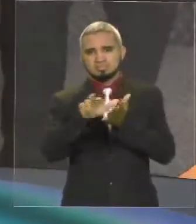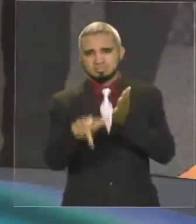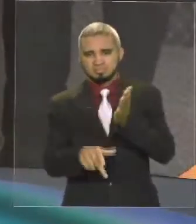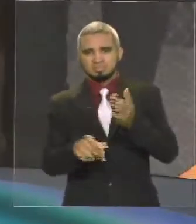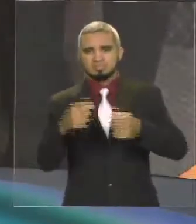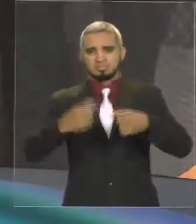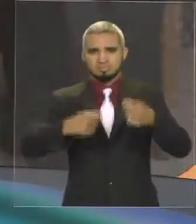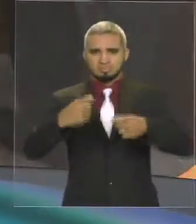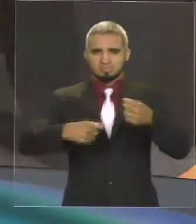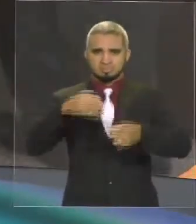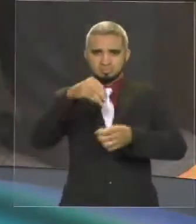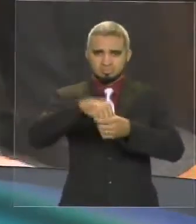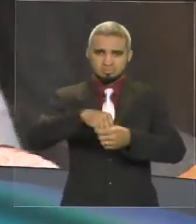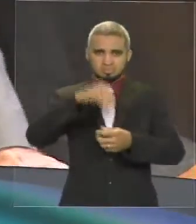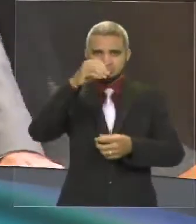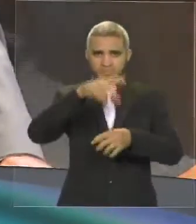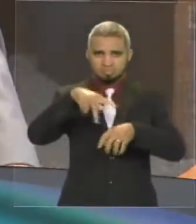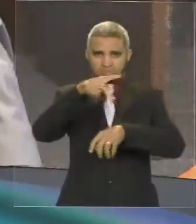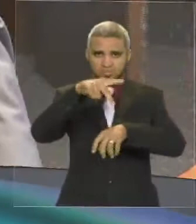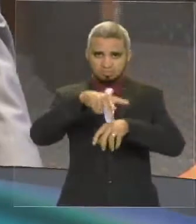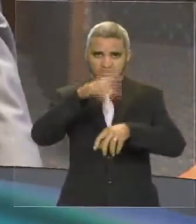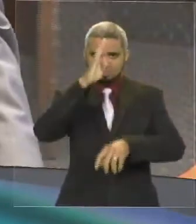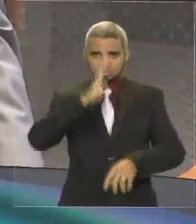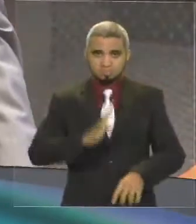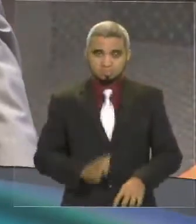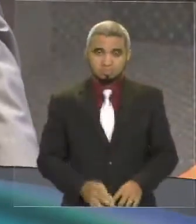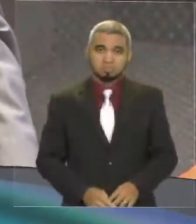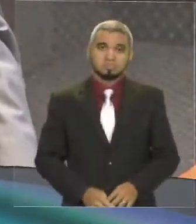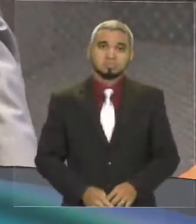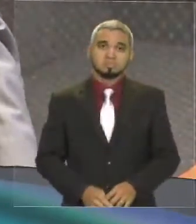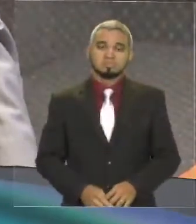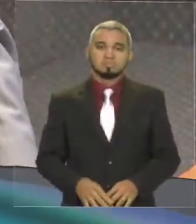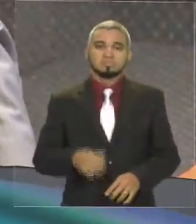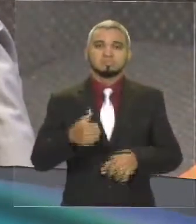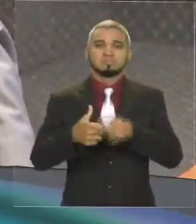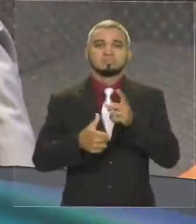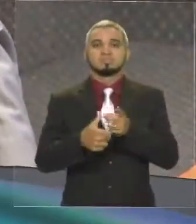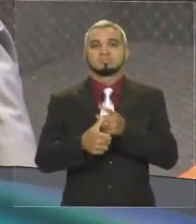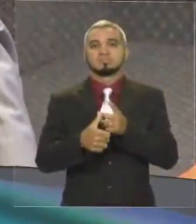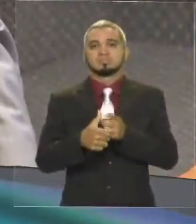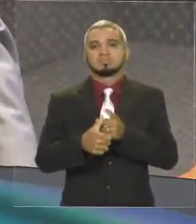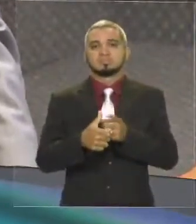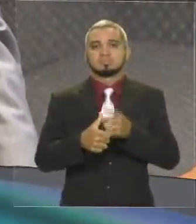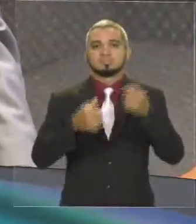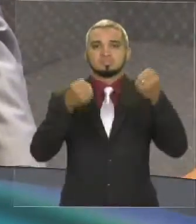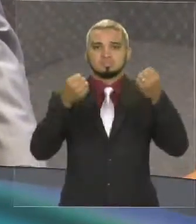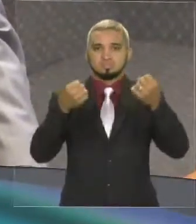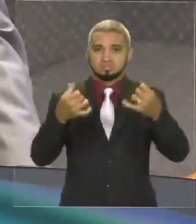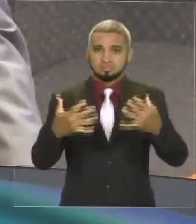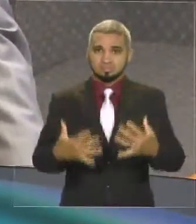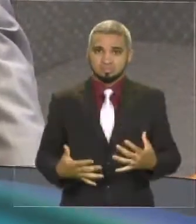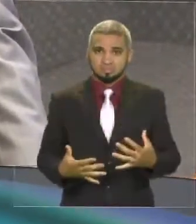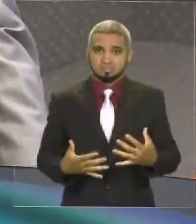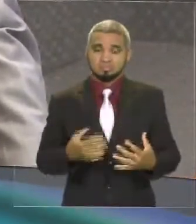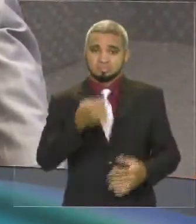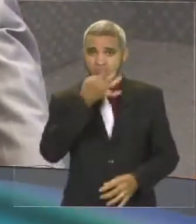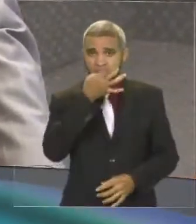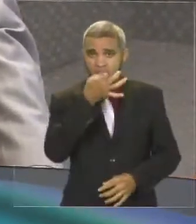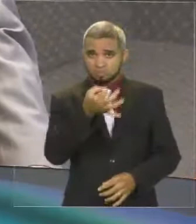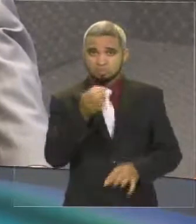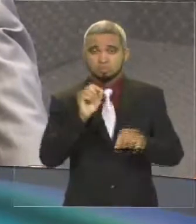país. Em primeiro lugar, eu vou fazer uma análise do que realmente eu acho dessas